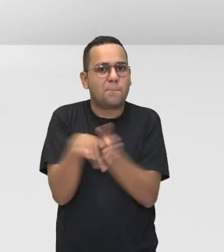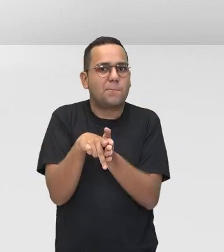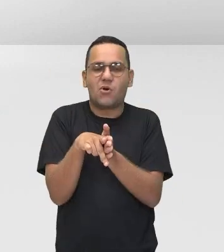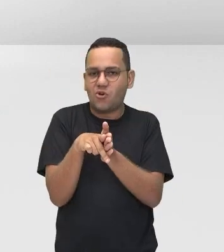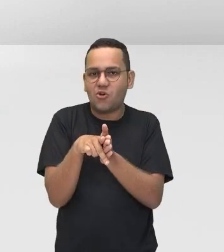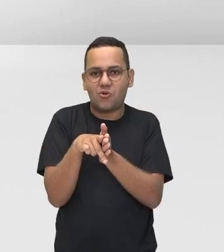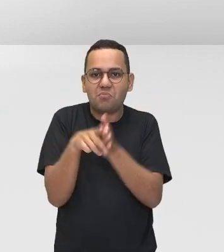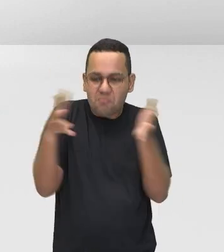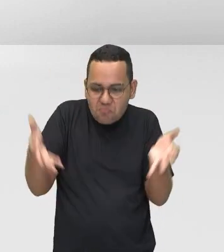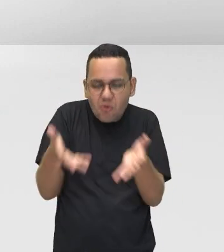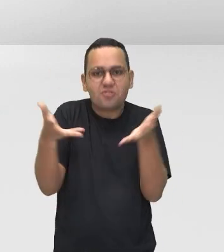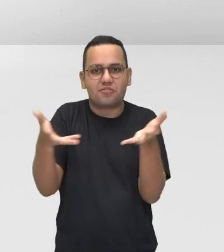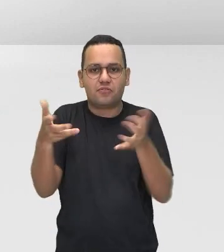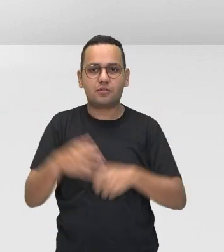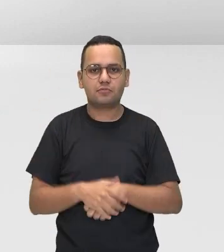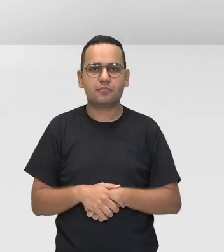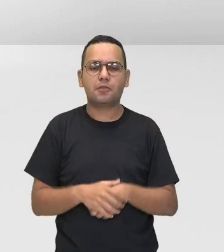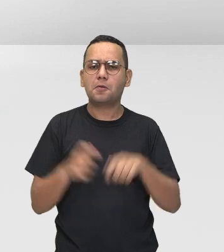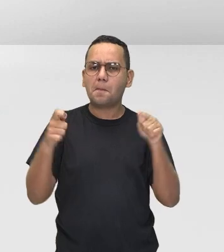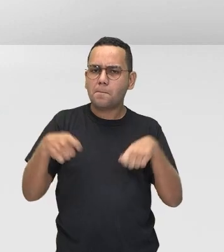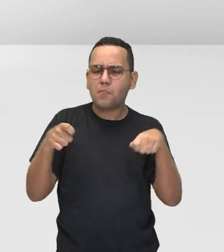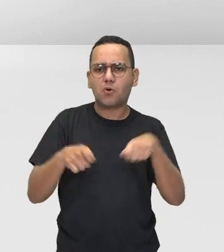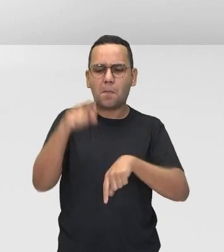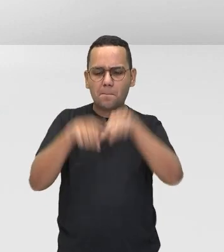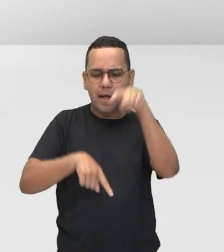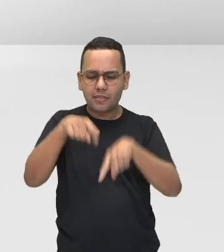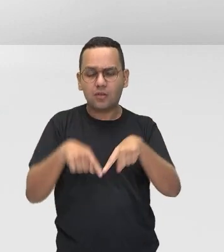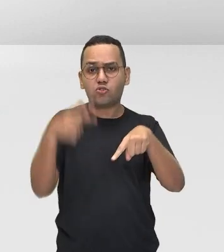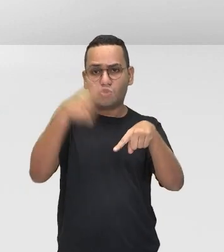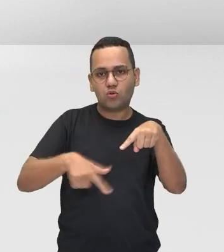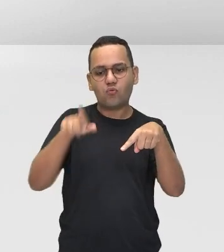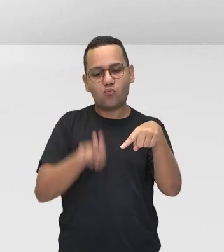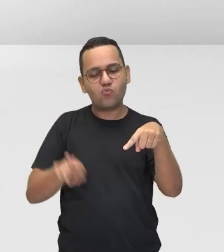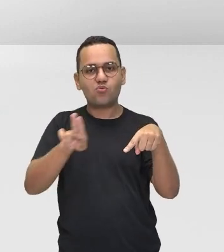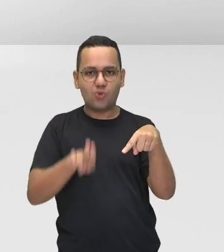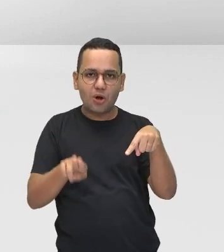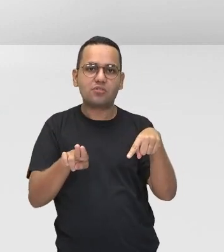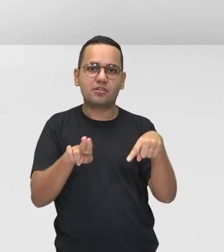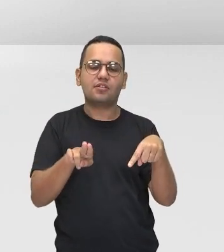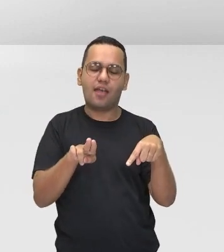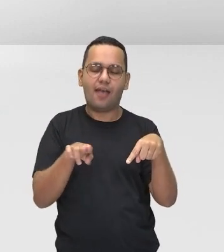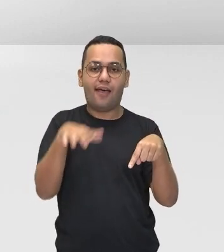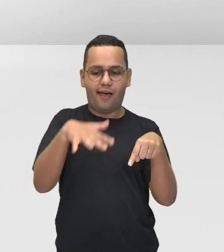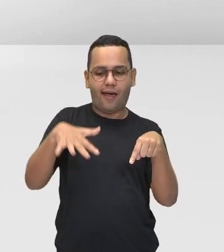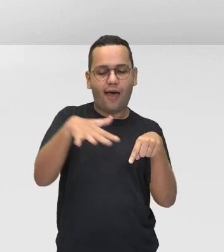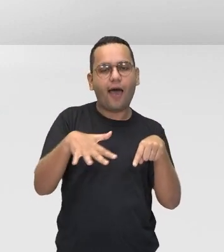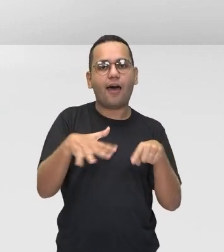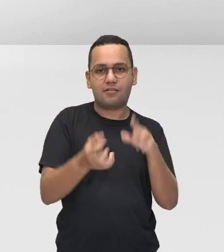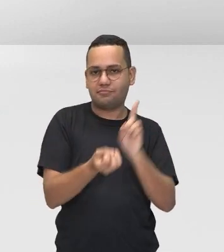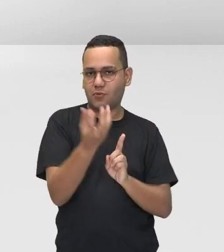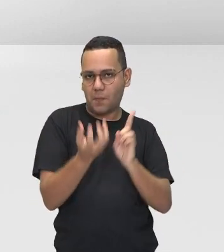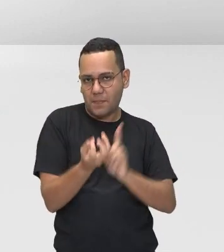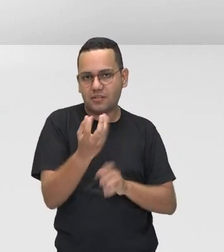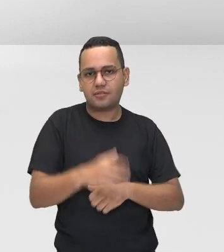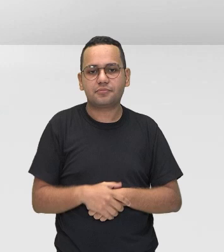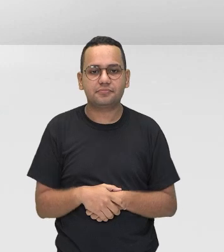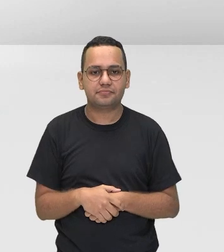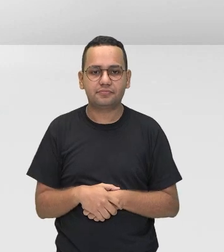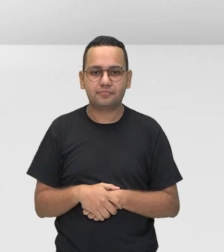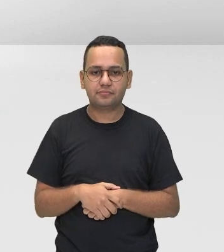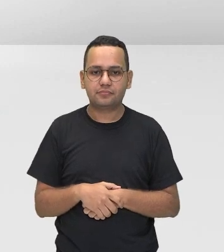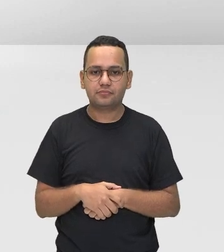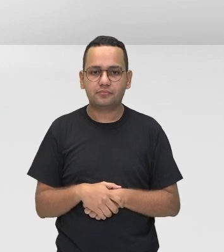Então, a gente pode reutilizar também esses elementos da natureza dentro desse empreendedorismo, já tendo esse olhar,